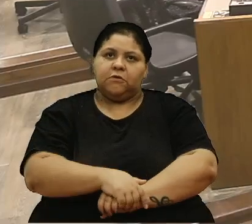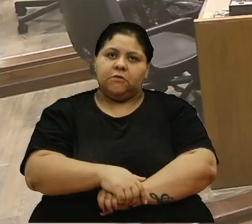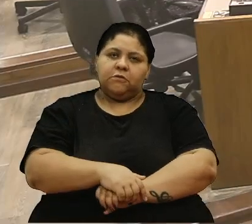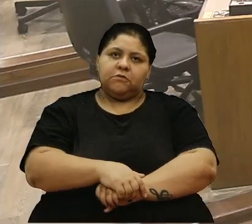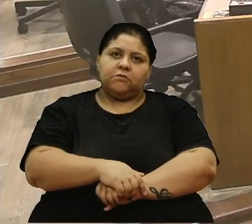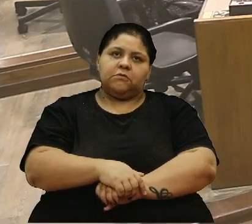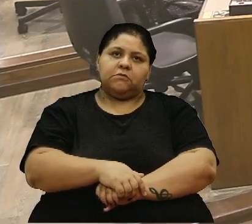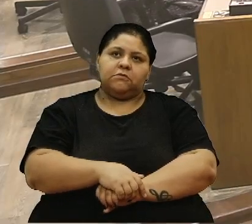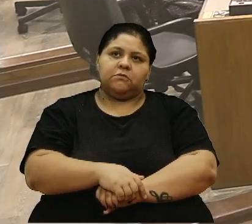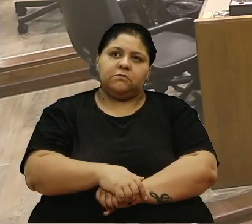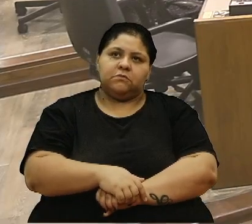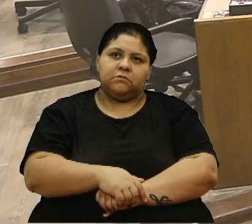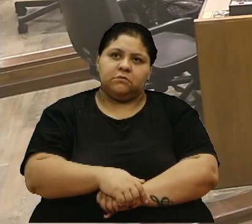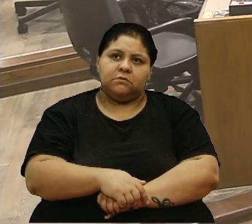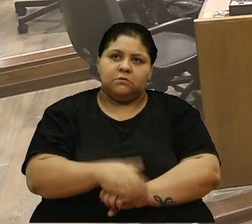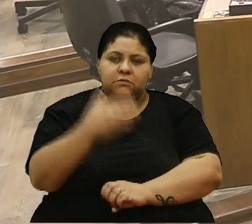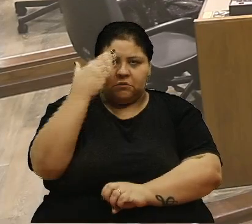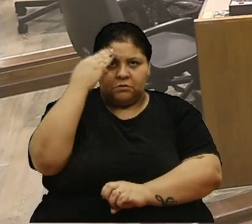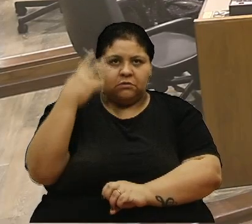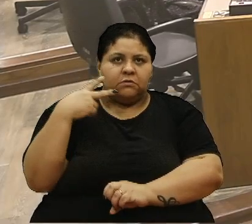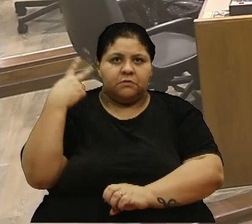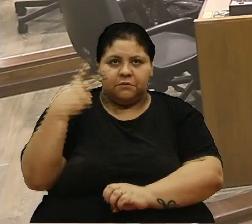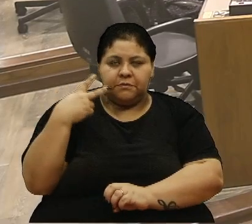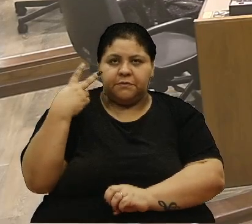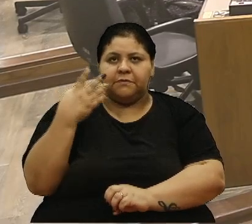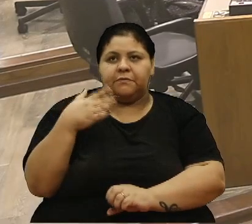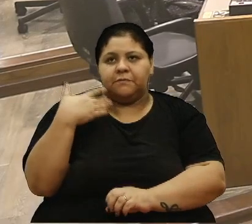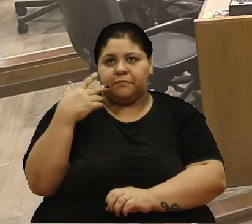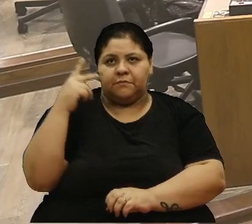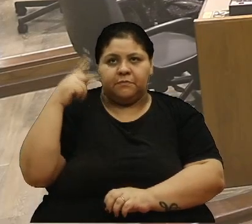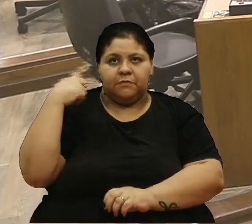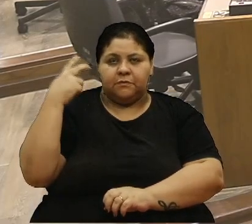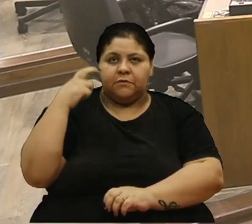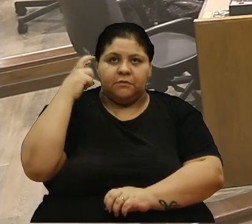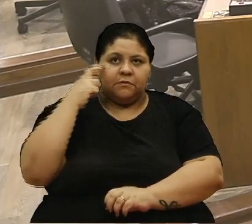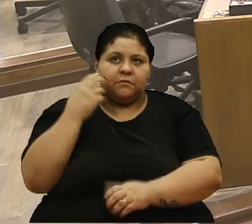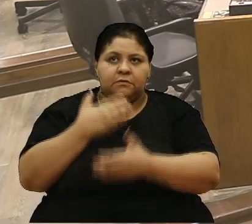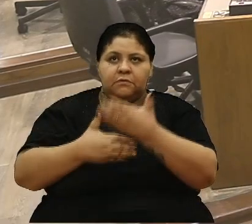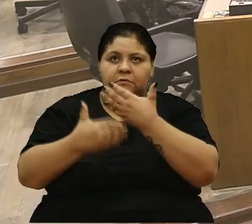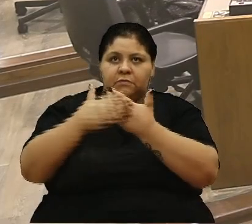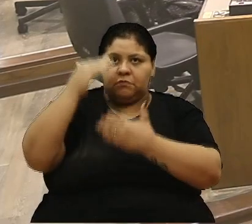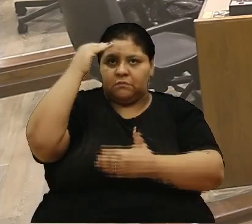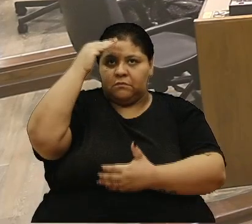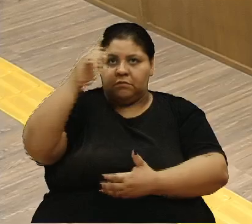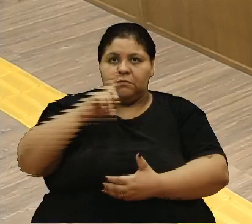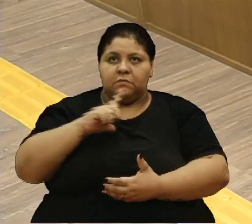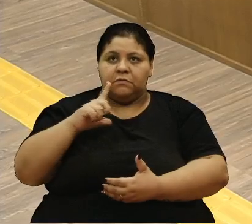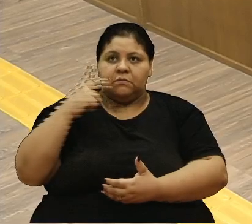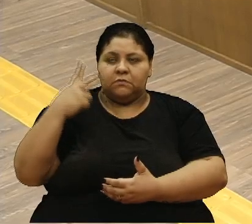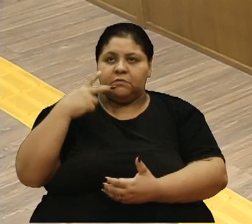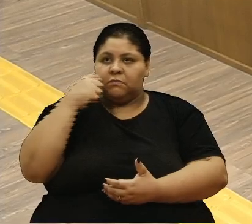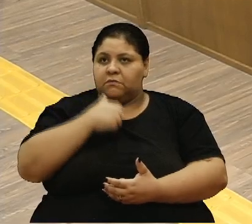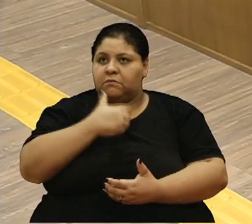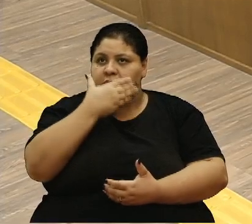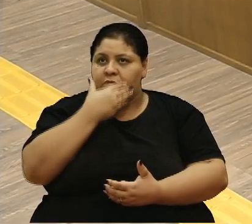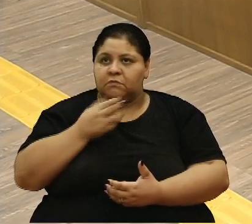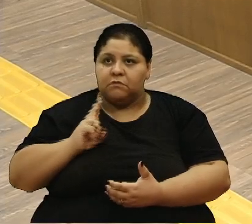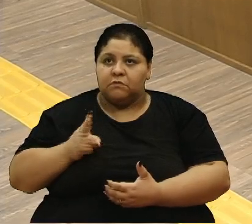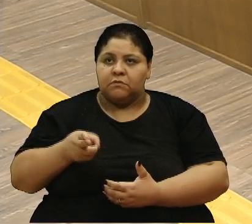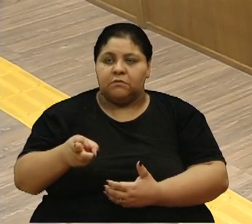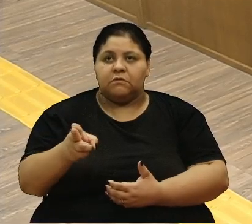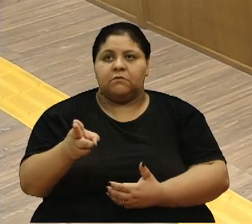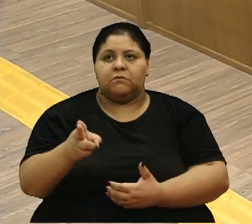De imediato. Obrigada, vereador. Vereador Daniel, com todo o respeito, né, que nós temos aos vereadores, eu e o vereador Cláudio sempre mantivemos